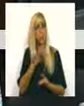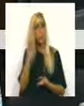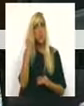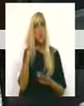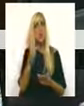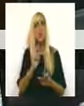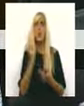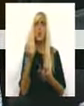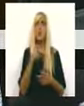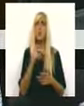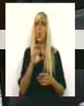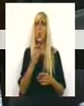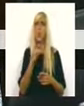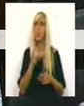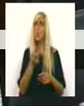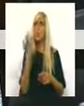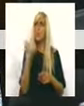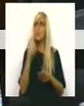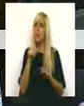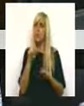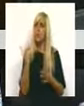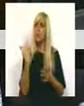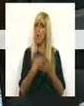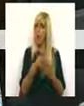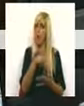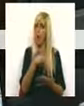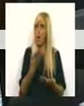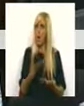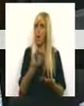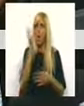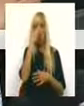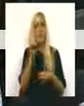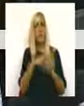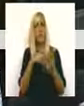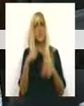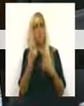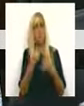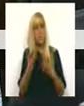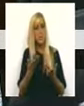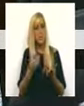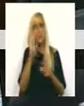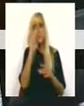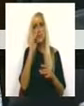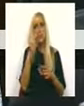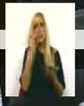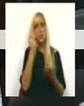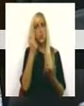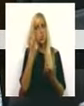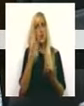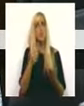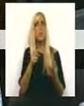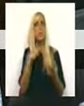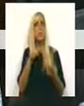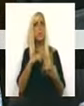que aconteceu desde outubro do ano passado até hoje, o que é que o Governo fez, se é que fez alguma coisa e se os senhores, os autarcas,